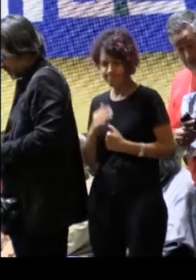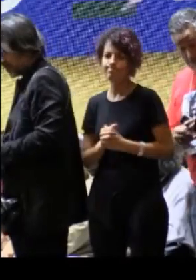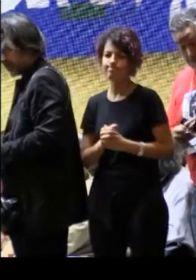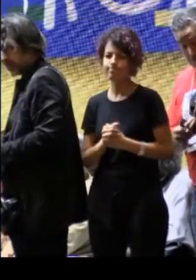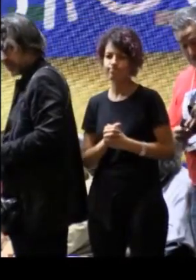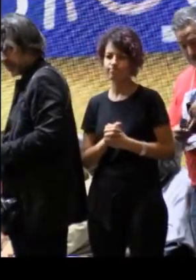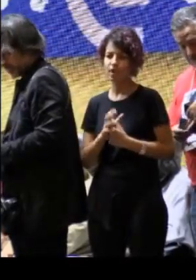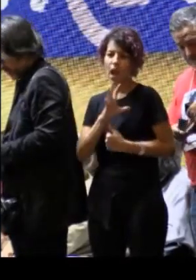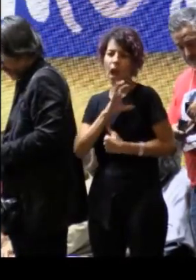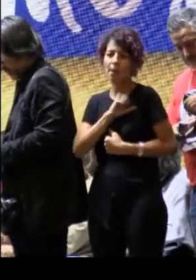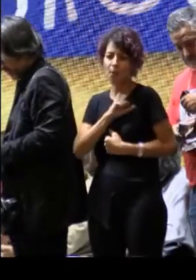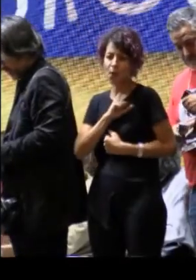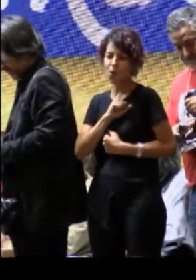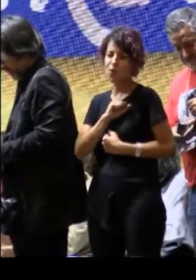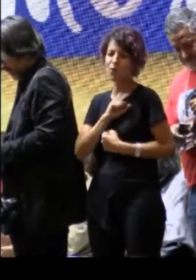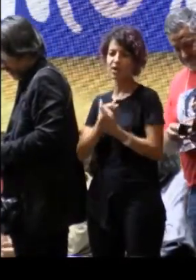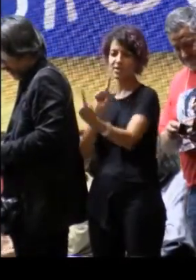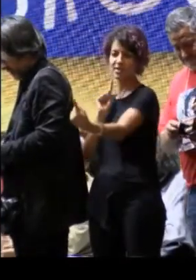Amor à distância.